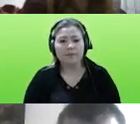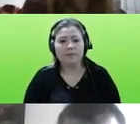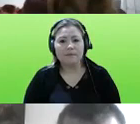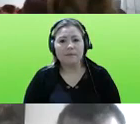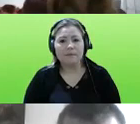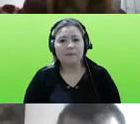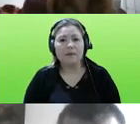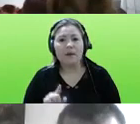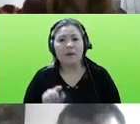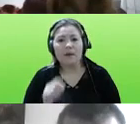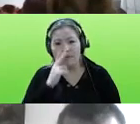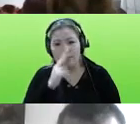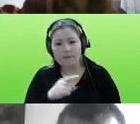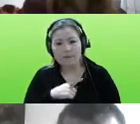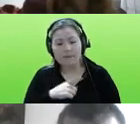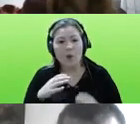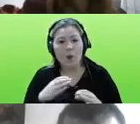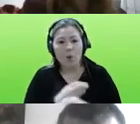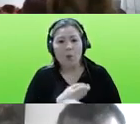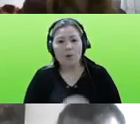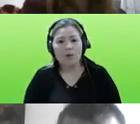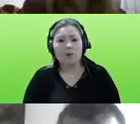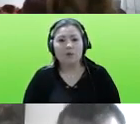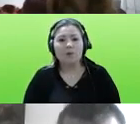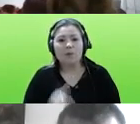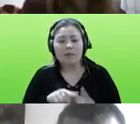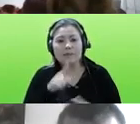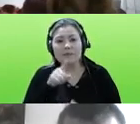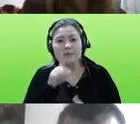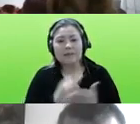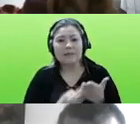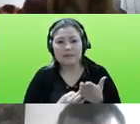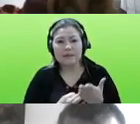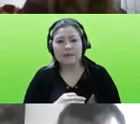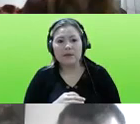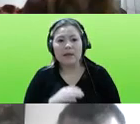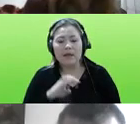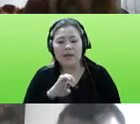seria concluído com esse texto da Wendy Brown,